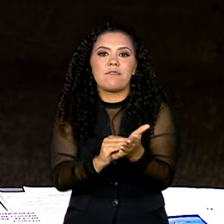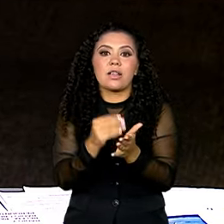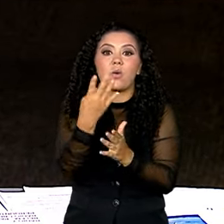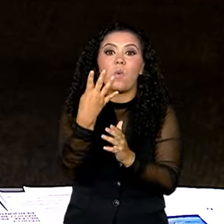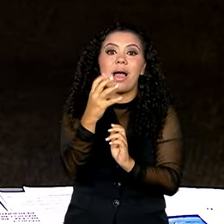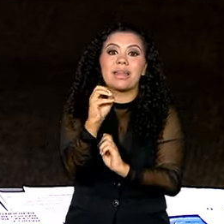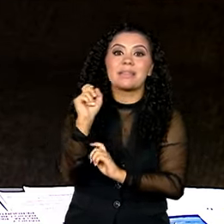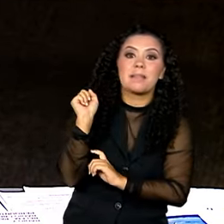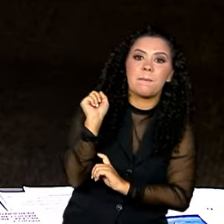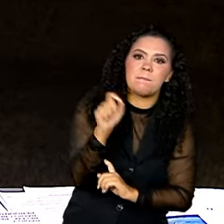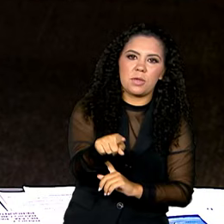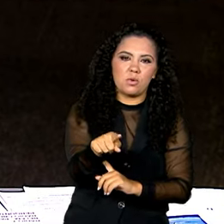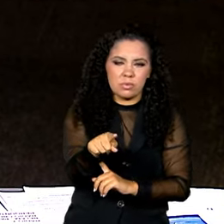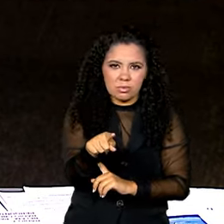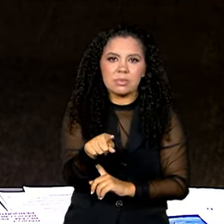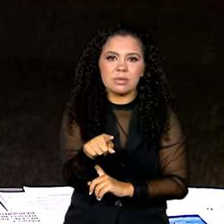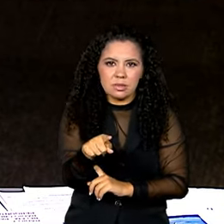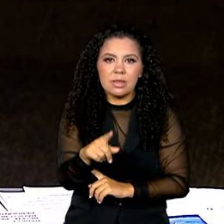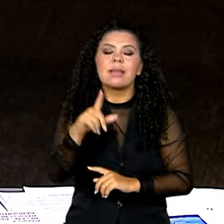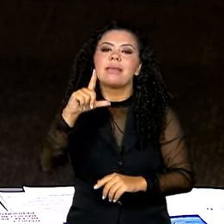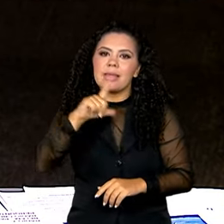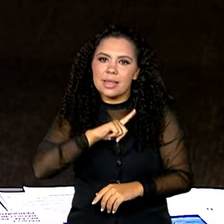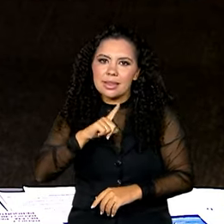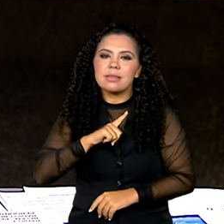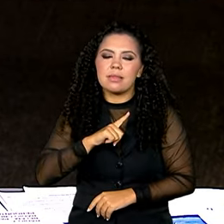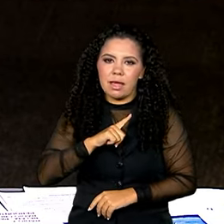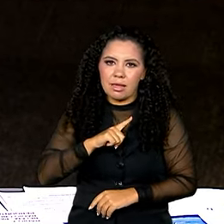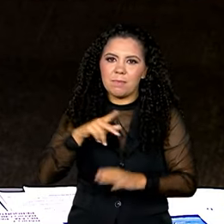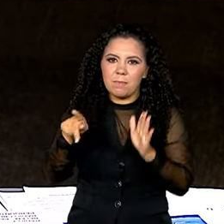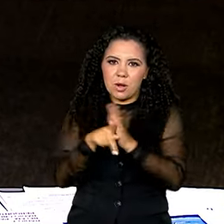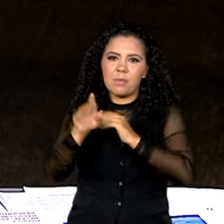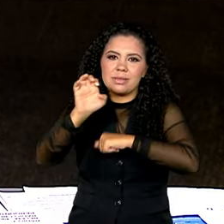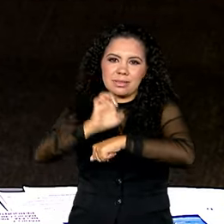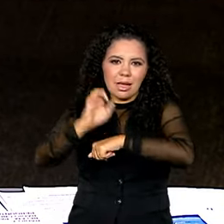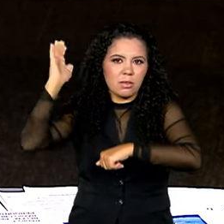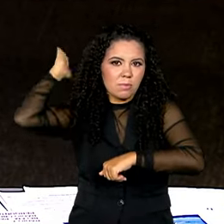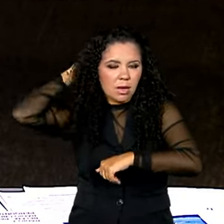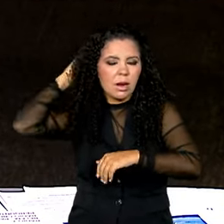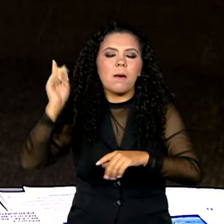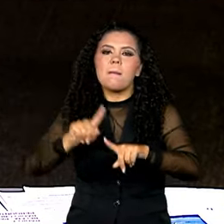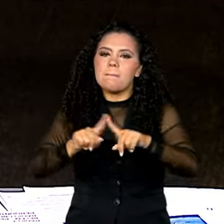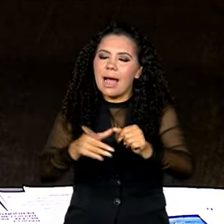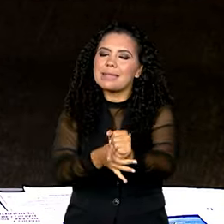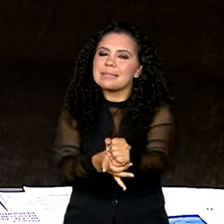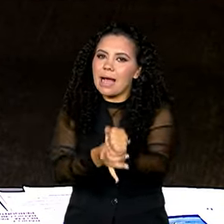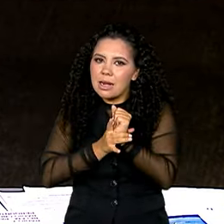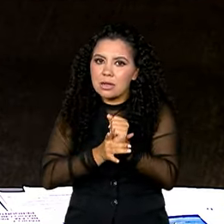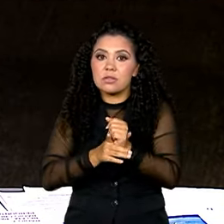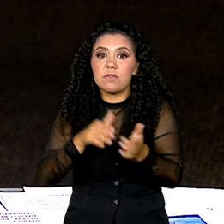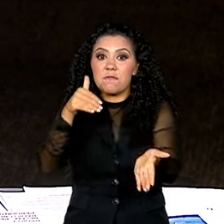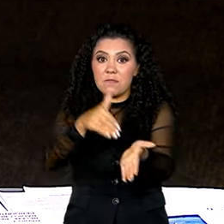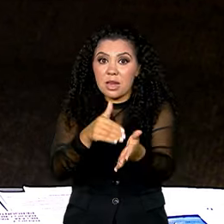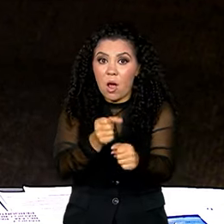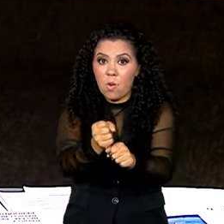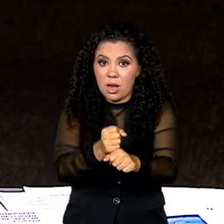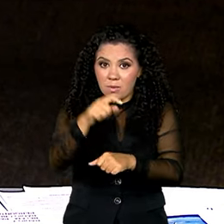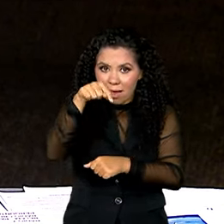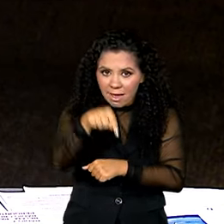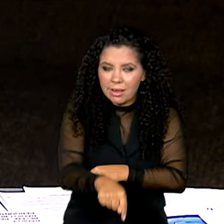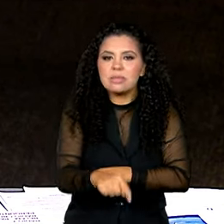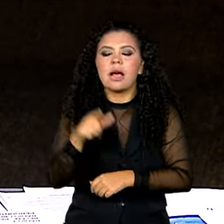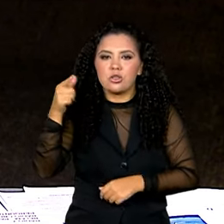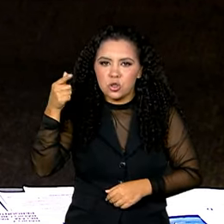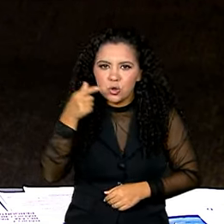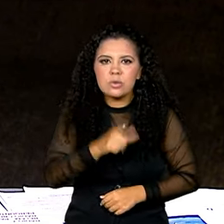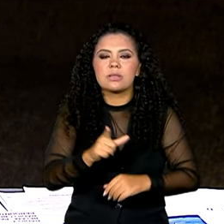40% aí do Pará, e eu posso lhe garantir que até o final do ano nós vamos zerar essa fila. Essa é a nossa previsão,